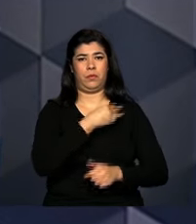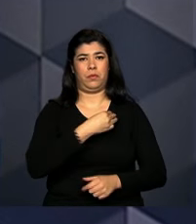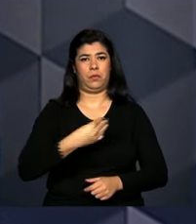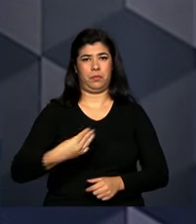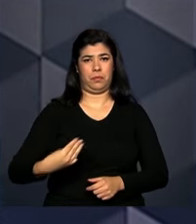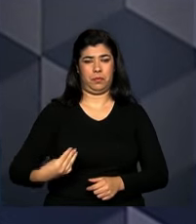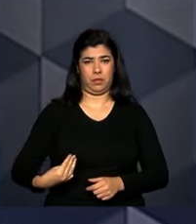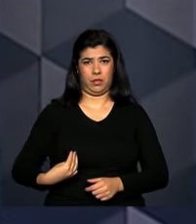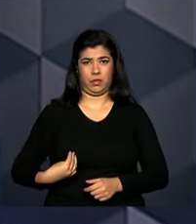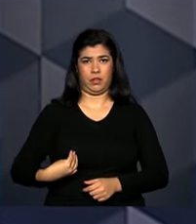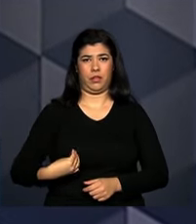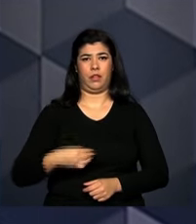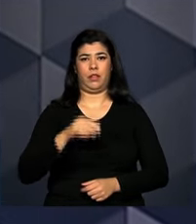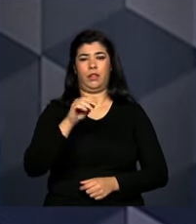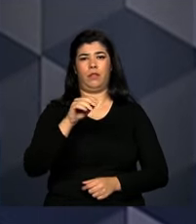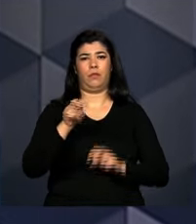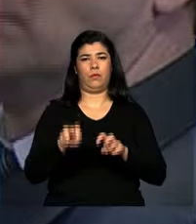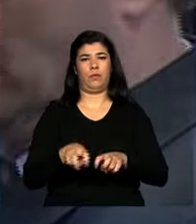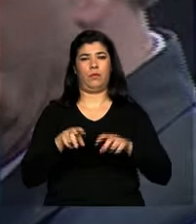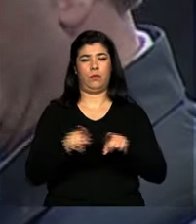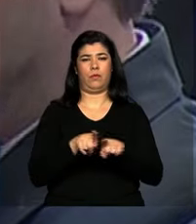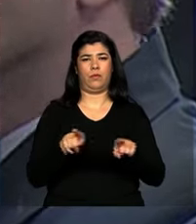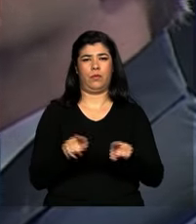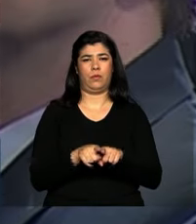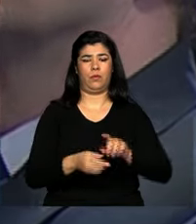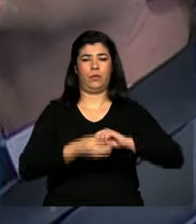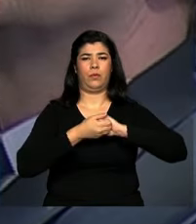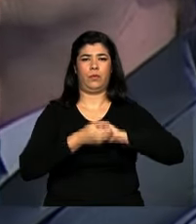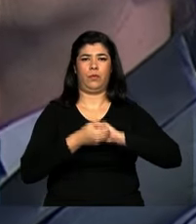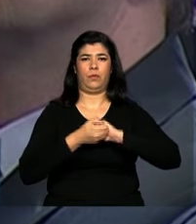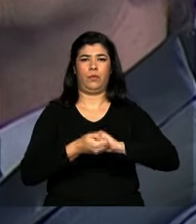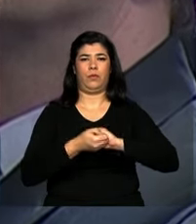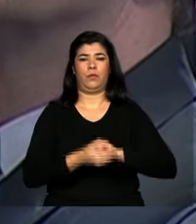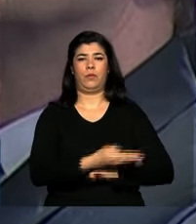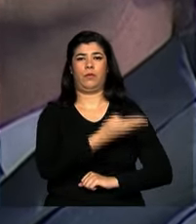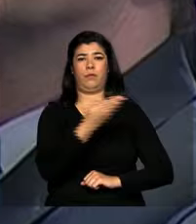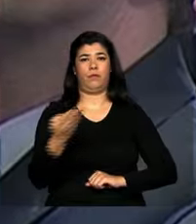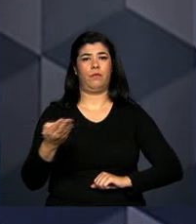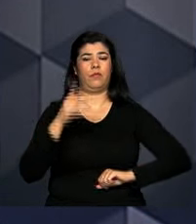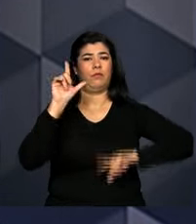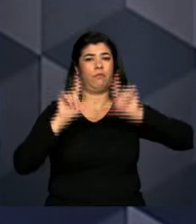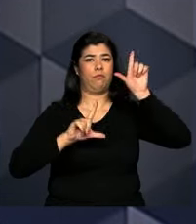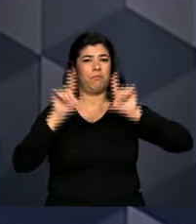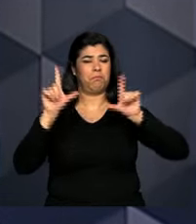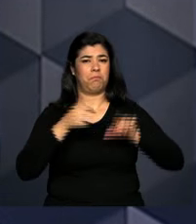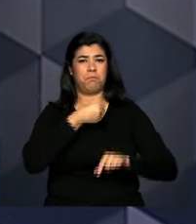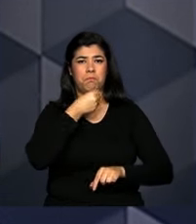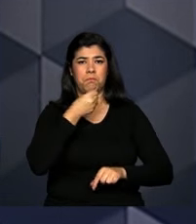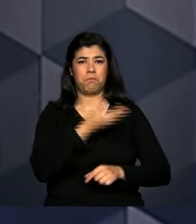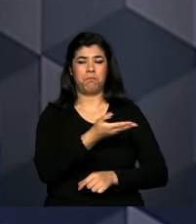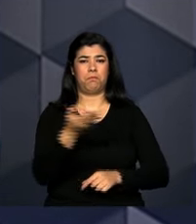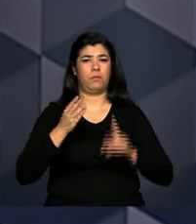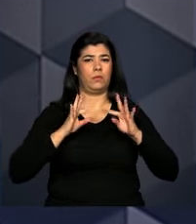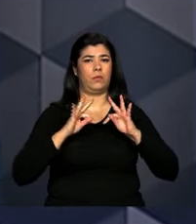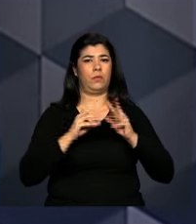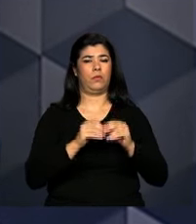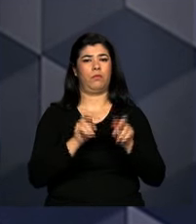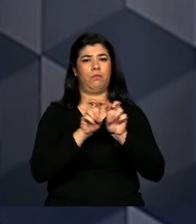da Agricultura, cumprimentar a imprensa aqui presente, a todos que